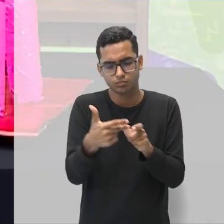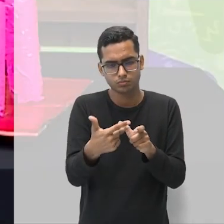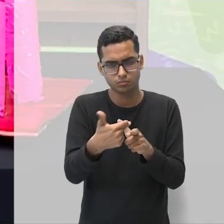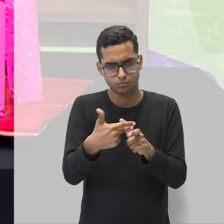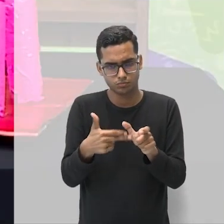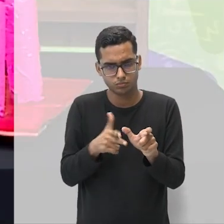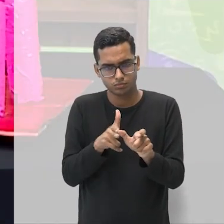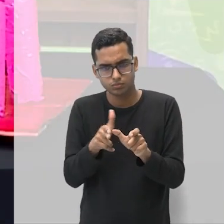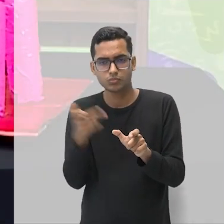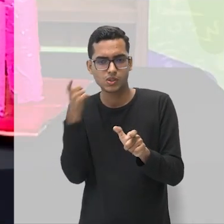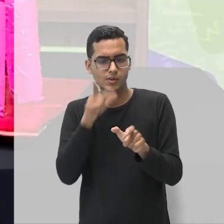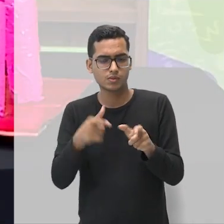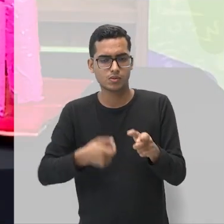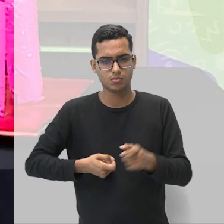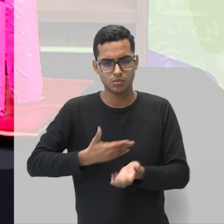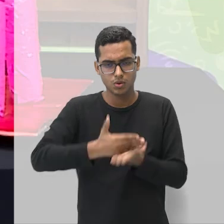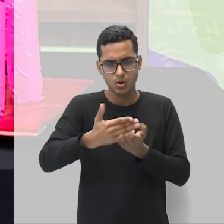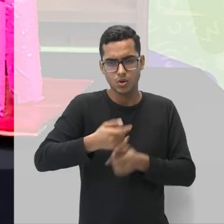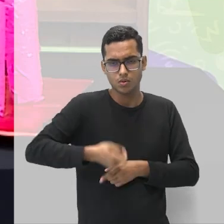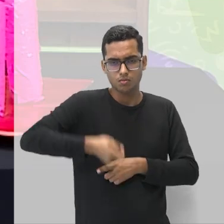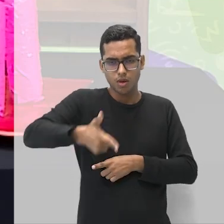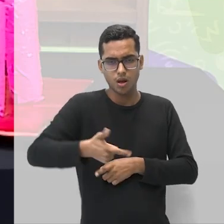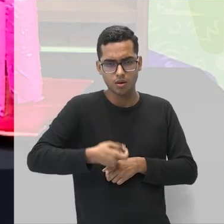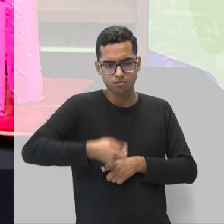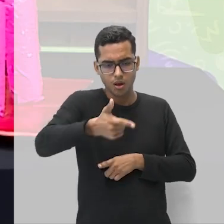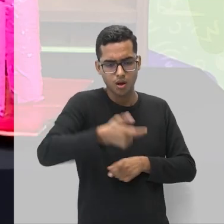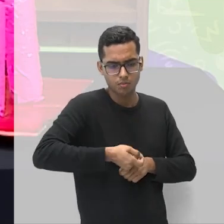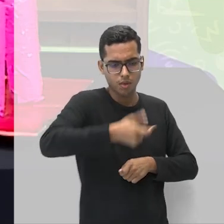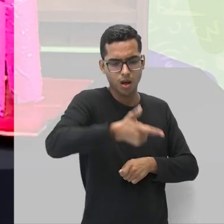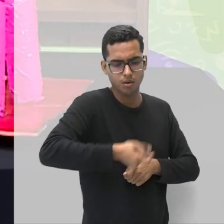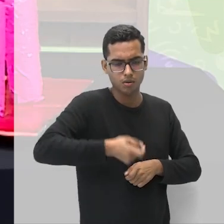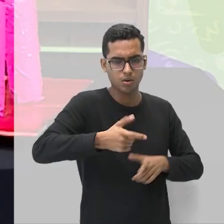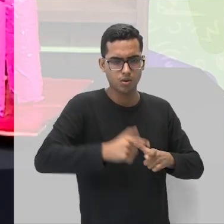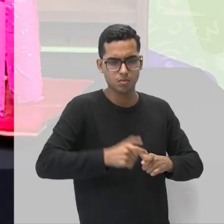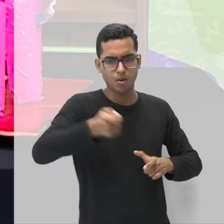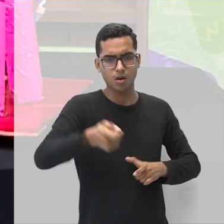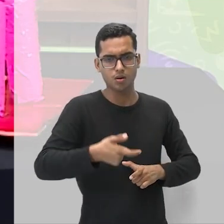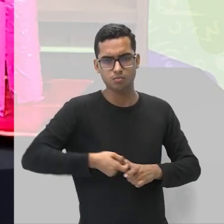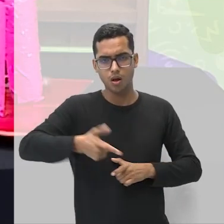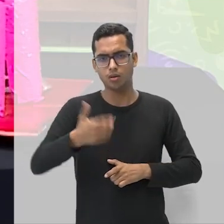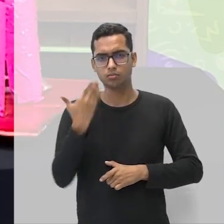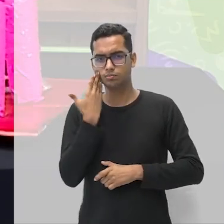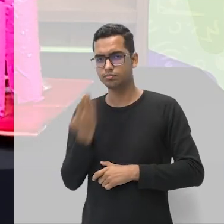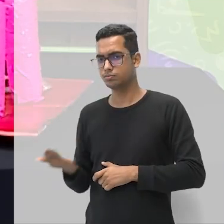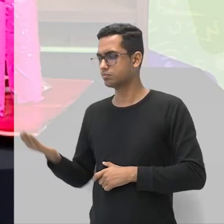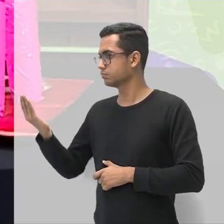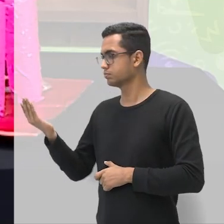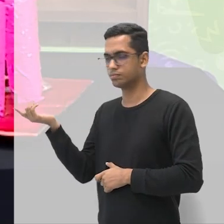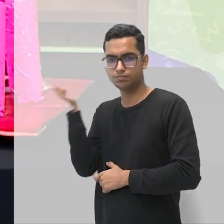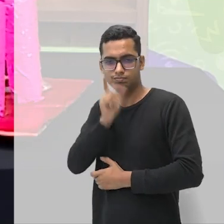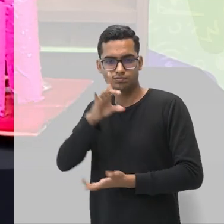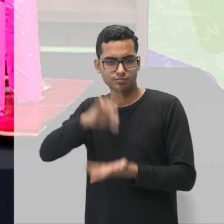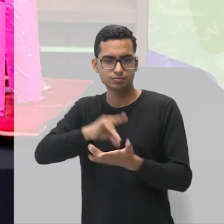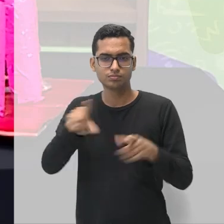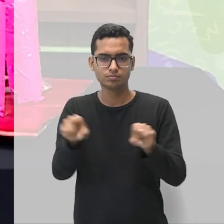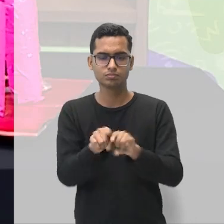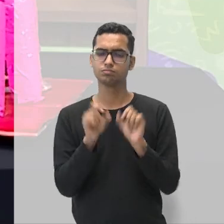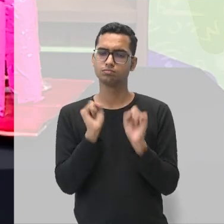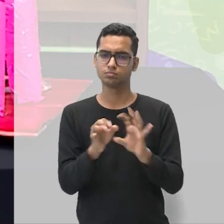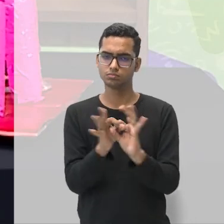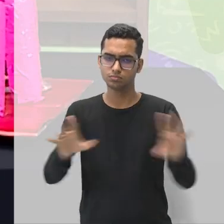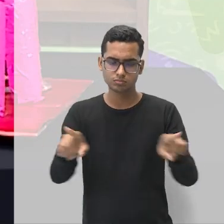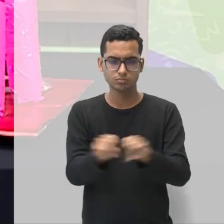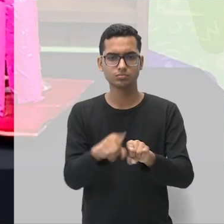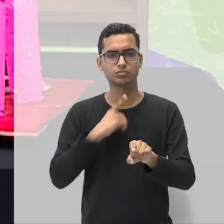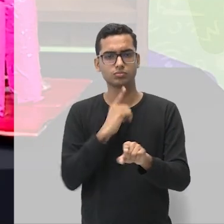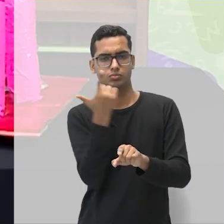você começa a jogar, tentando acertar aí no maior, no menor e pode colocar aí